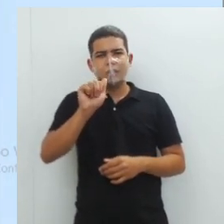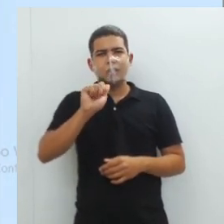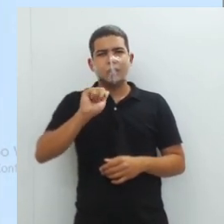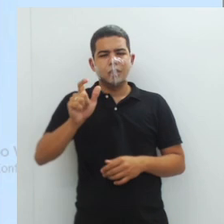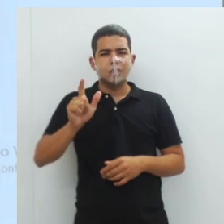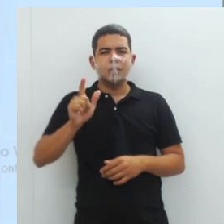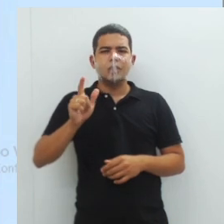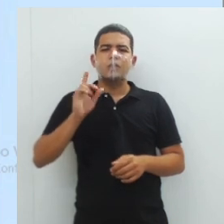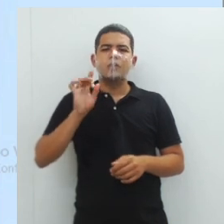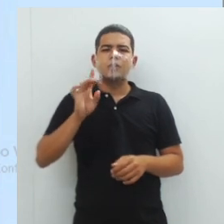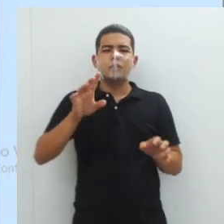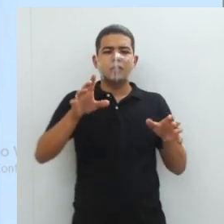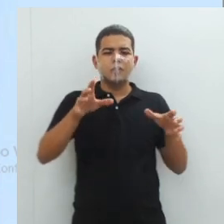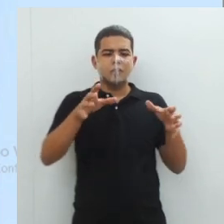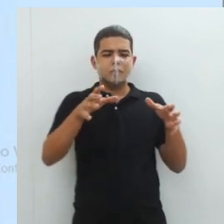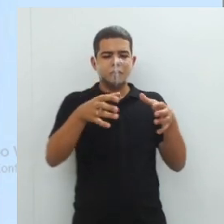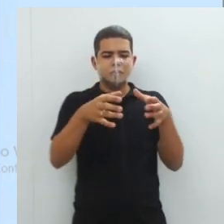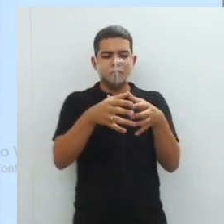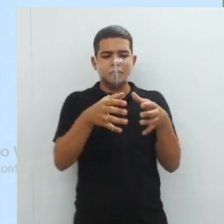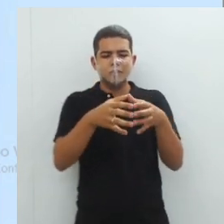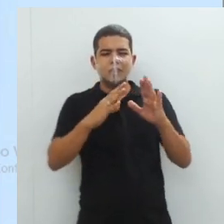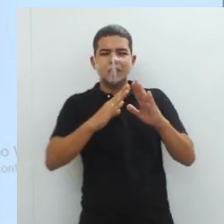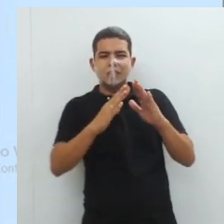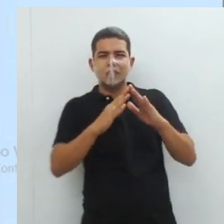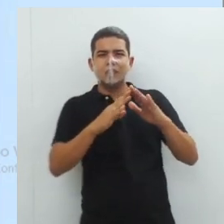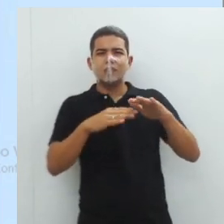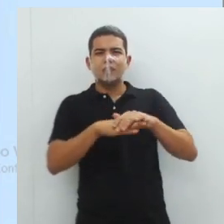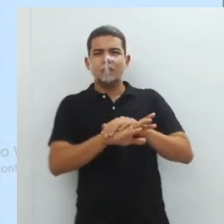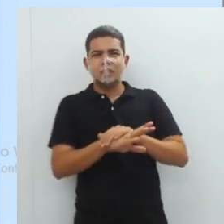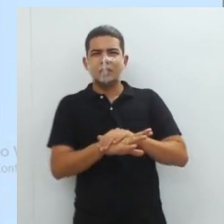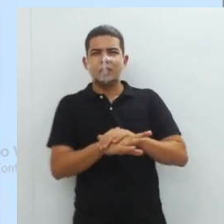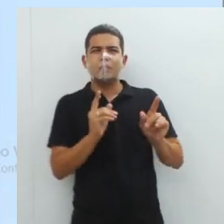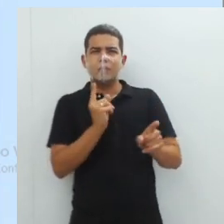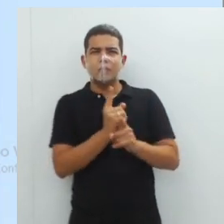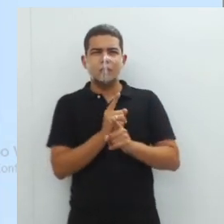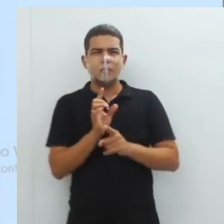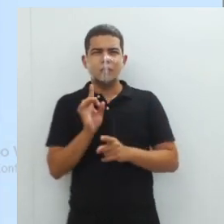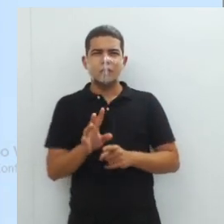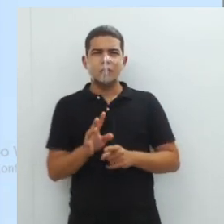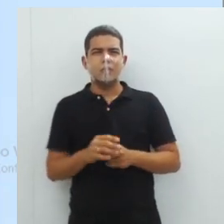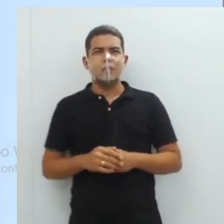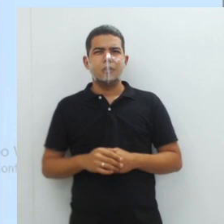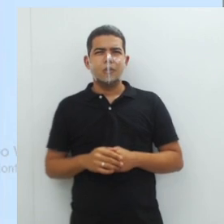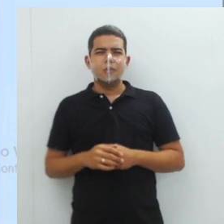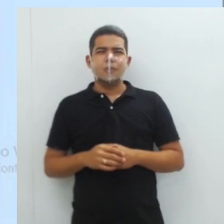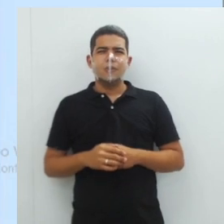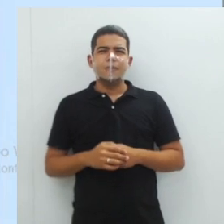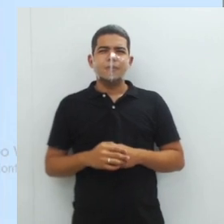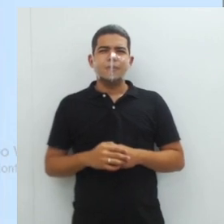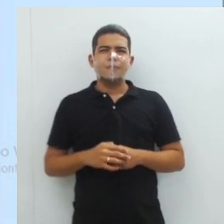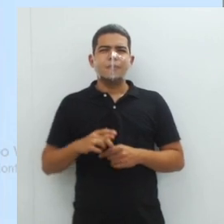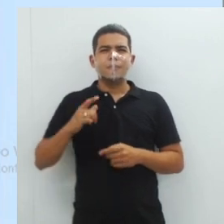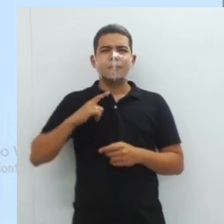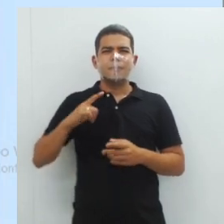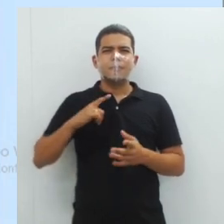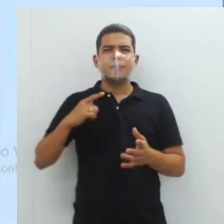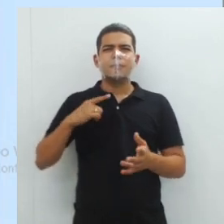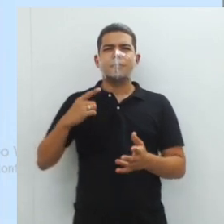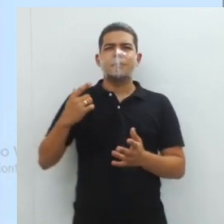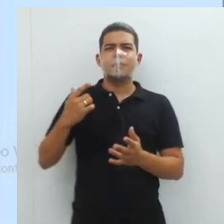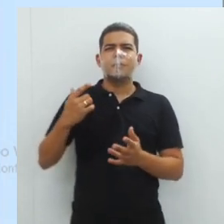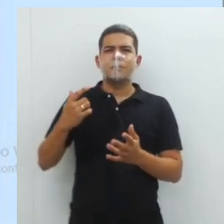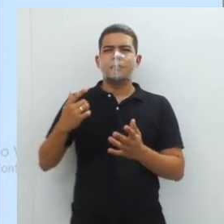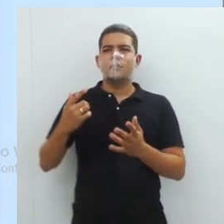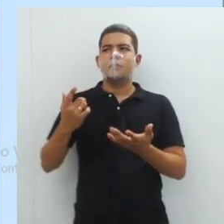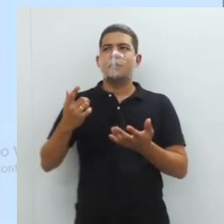em cativeiros. Pasto excessivo e queimadas, se assemelhar, se juntam, como quero